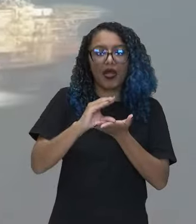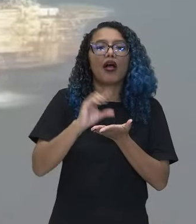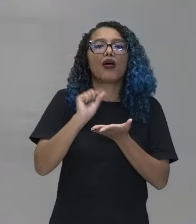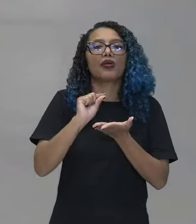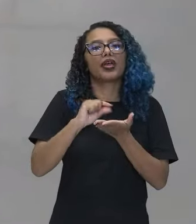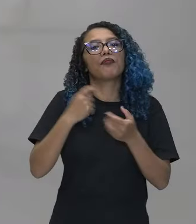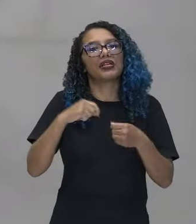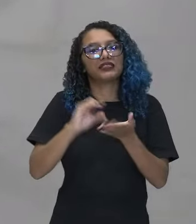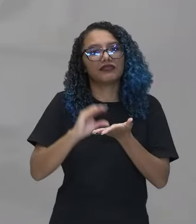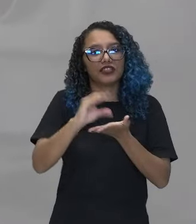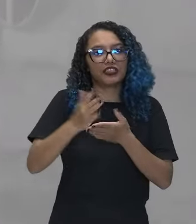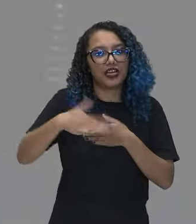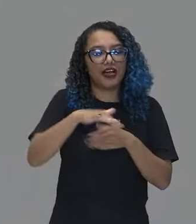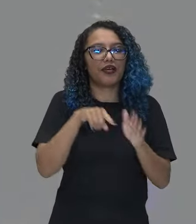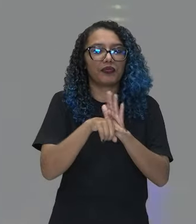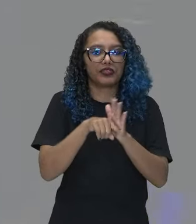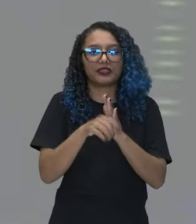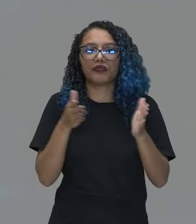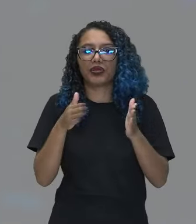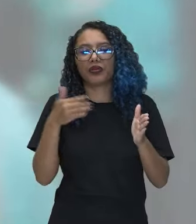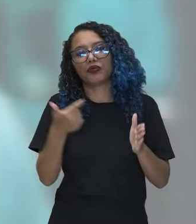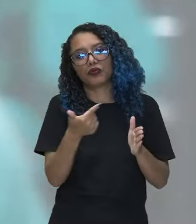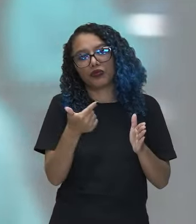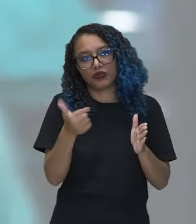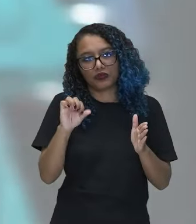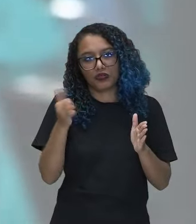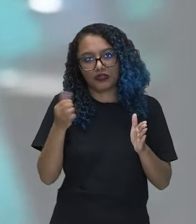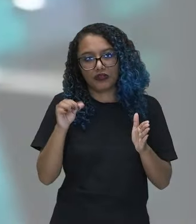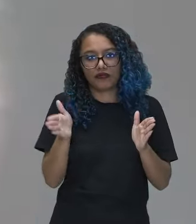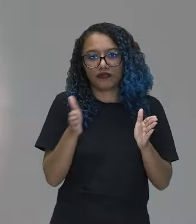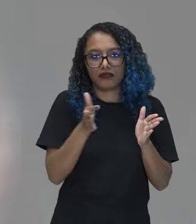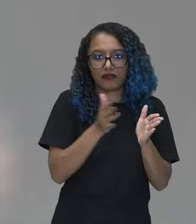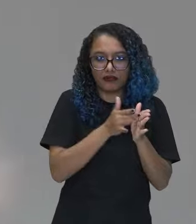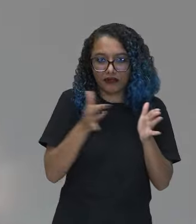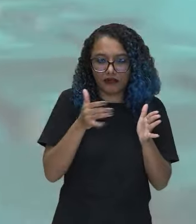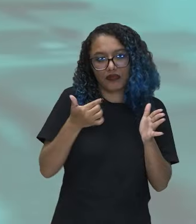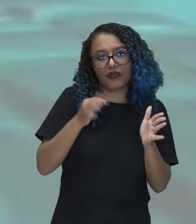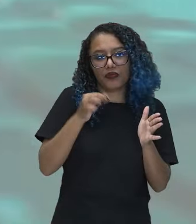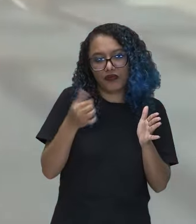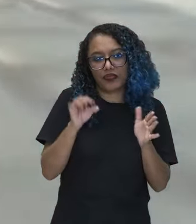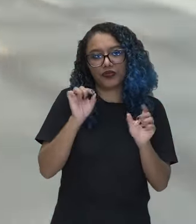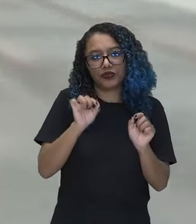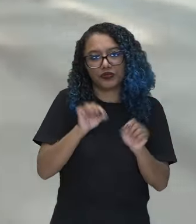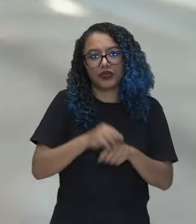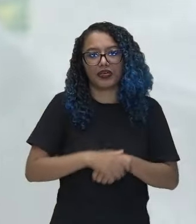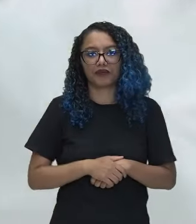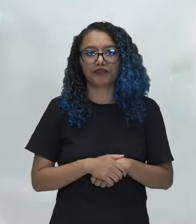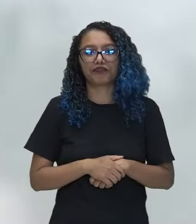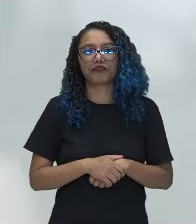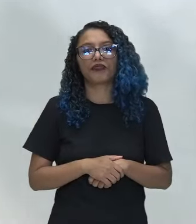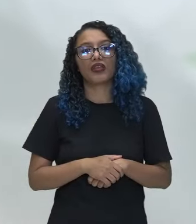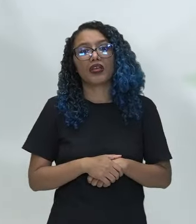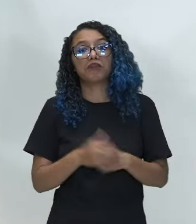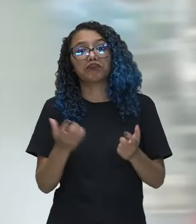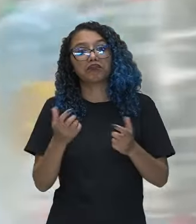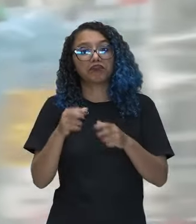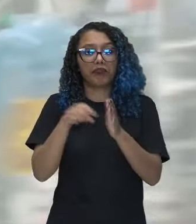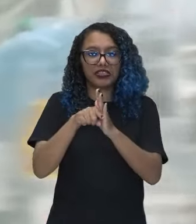Entre 2019 e 2020, a ANP, a Agência Nacional de Petróleo, ampliou os temas de pesquisa. Por isso,